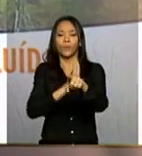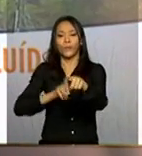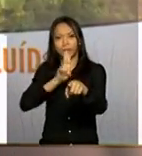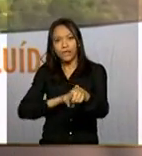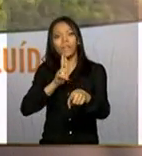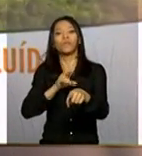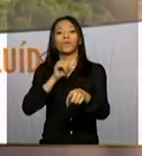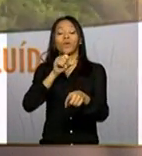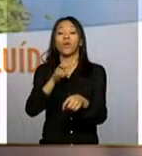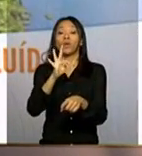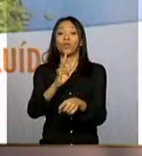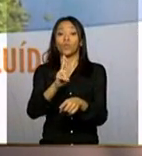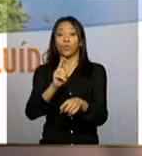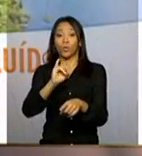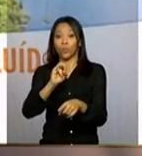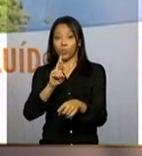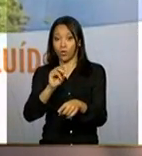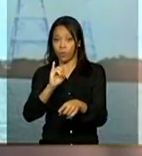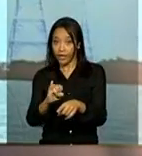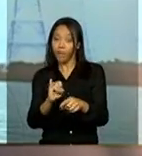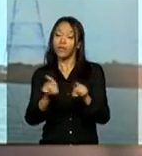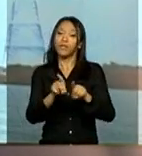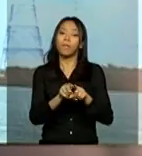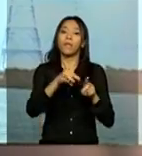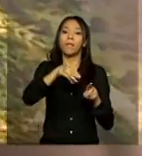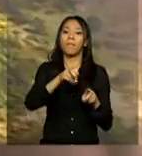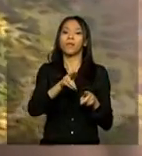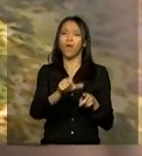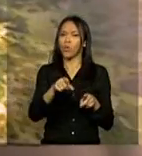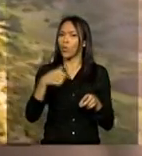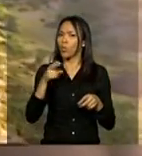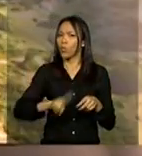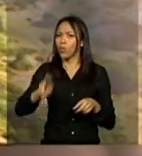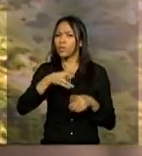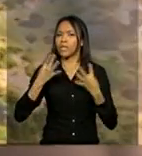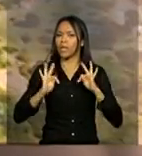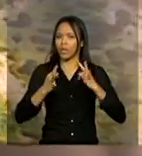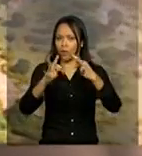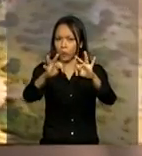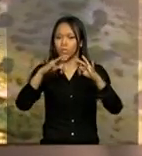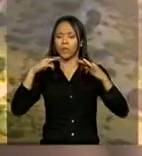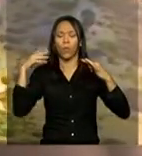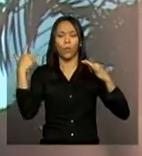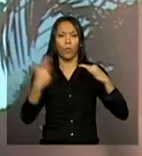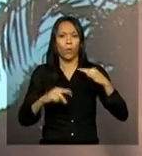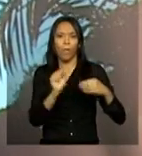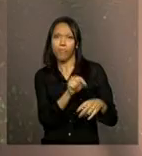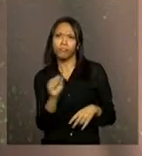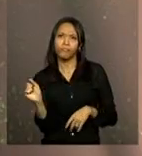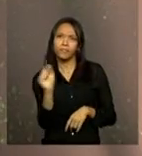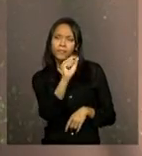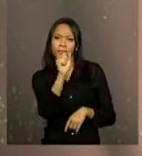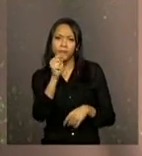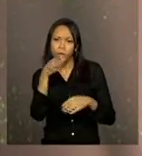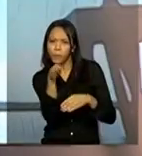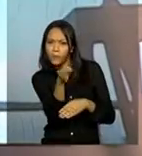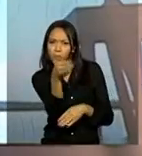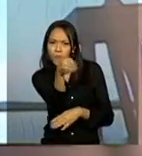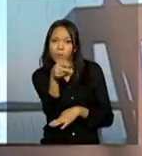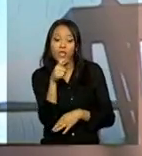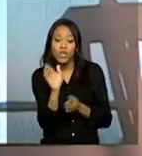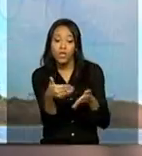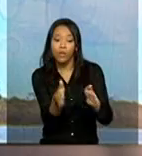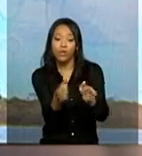transmissão Tucuruí-Macapá-Manaus, que tem tecnologia especialmente desenvolvida para atravessar a floresta e cruzar rios